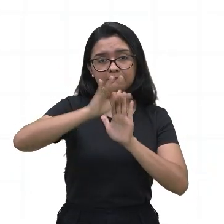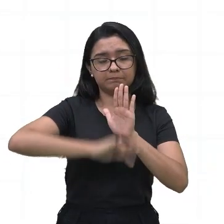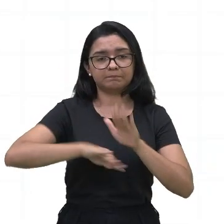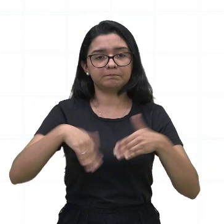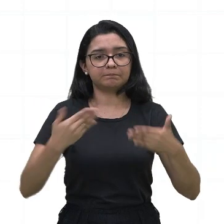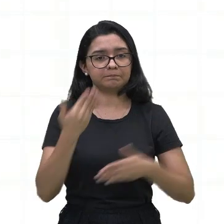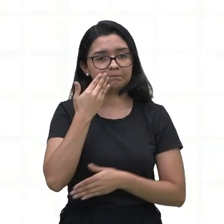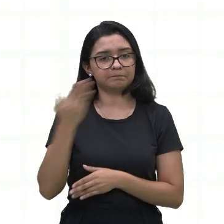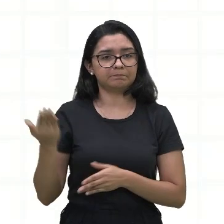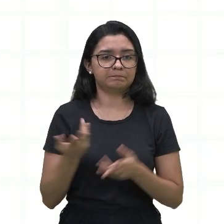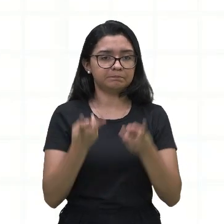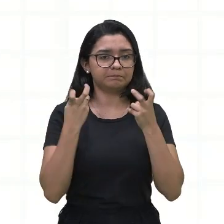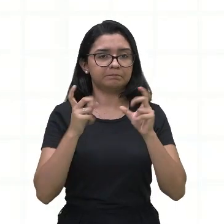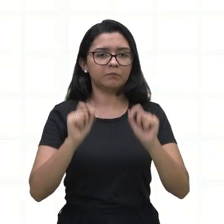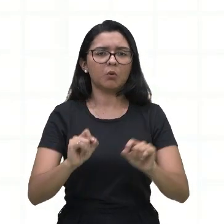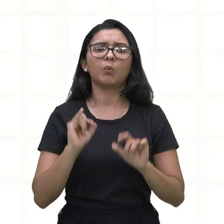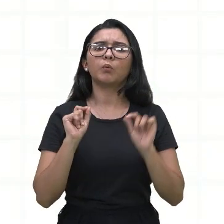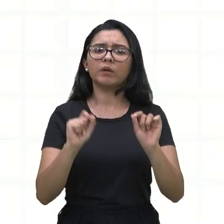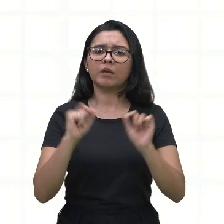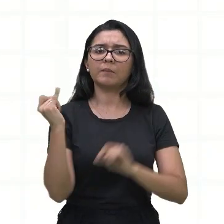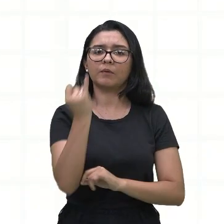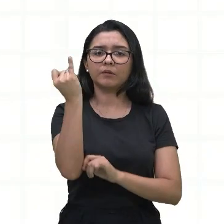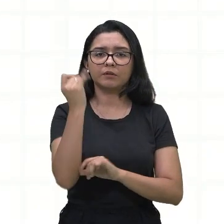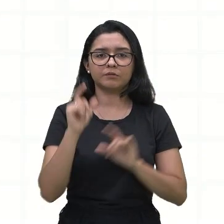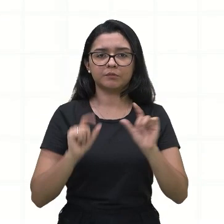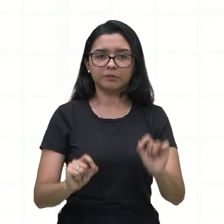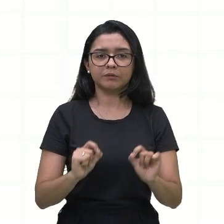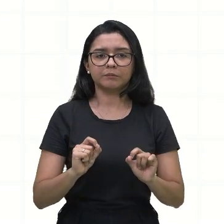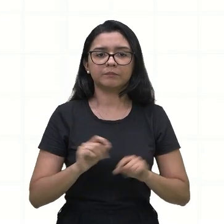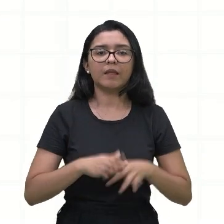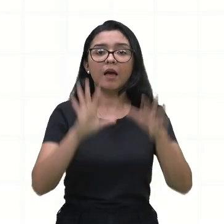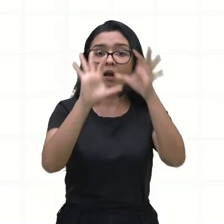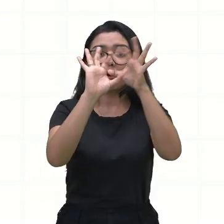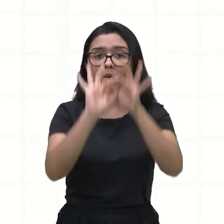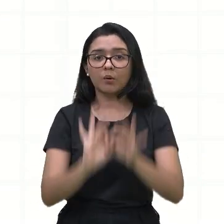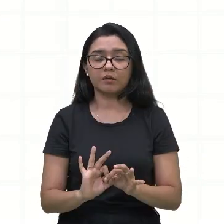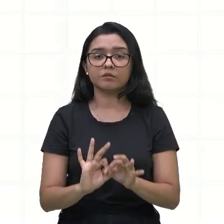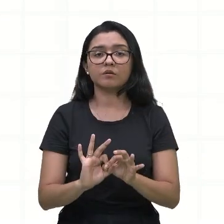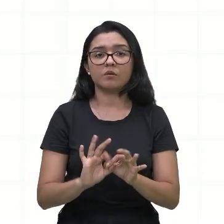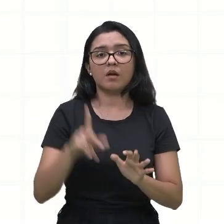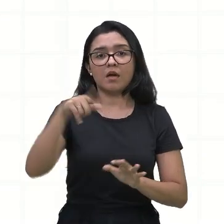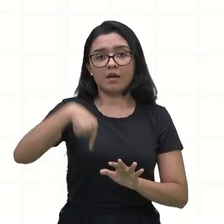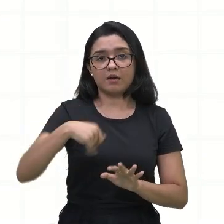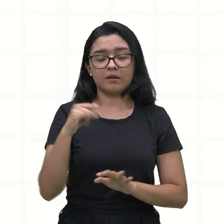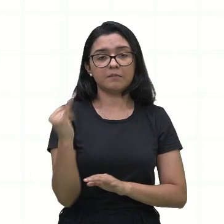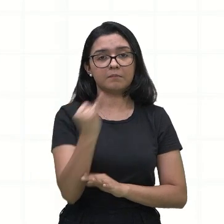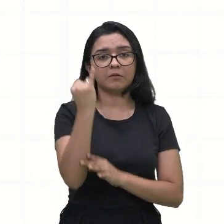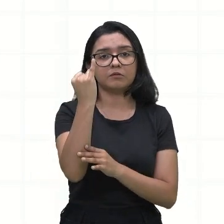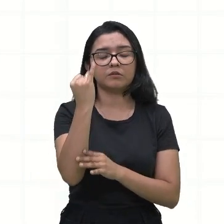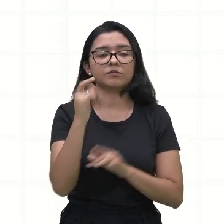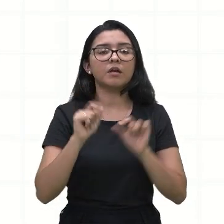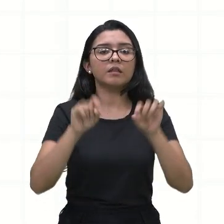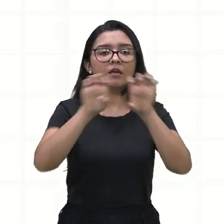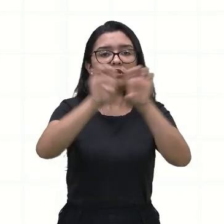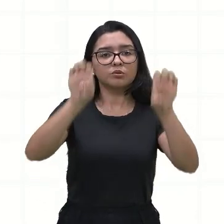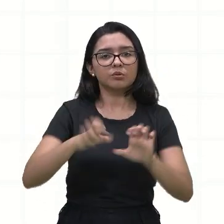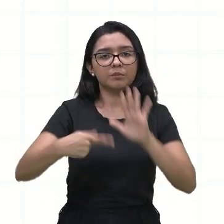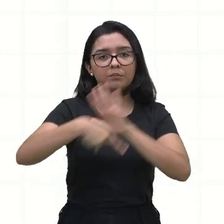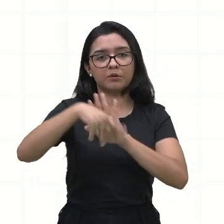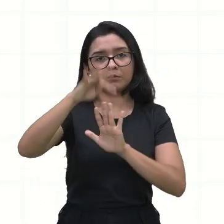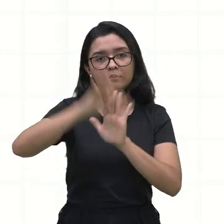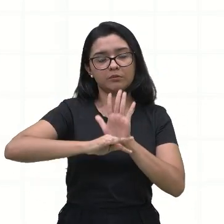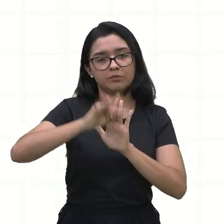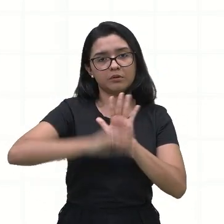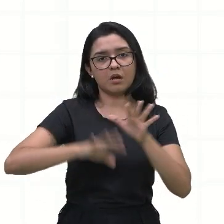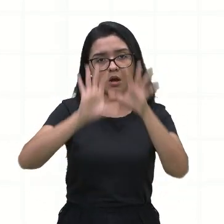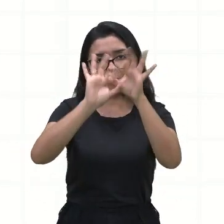aí o texto. O que é importante na coesão? São elementos importantes na construção do texto. A